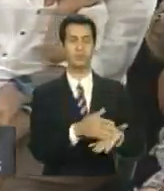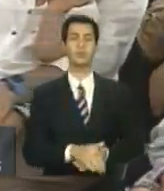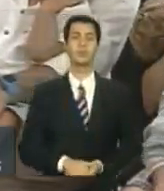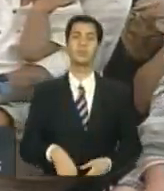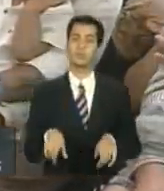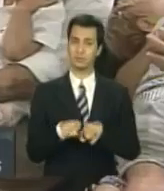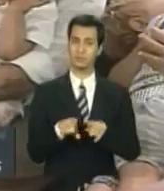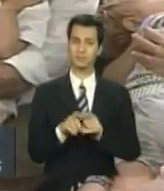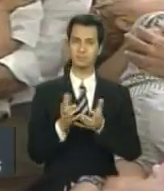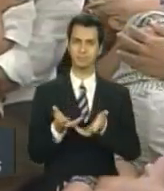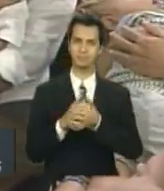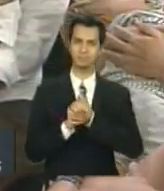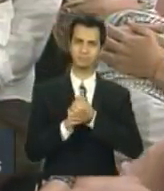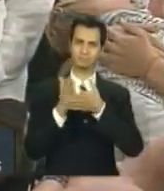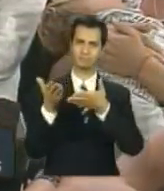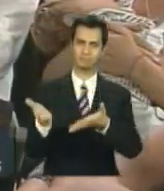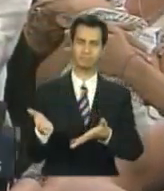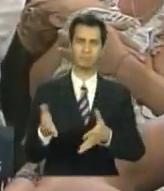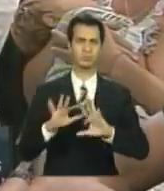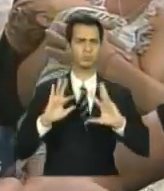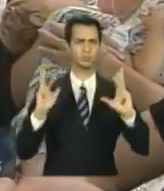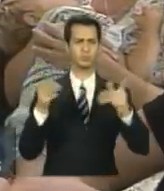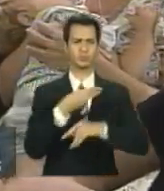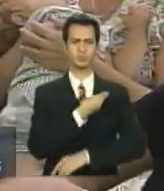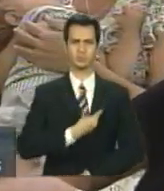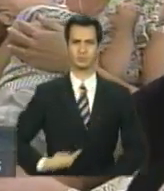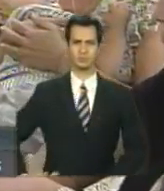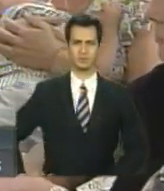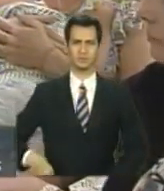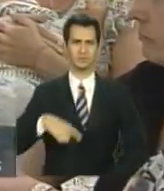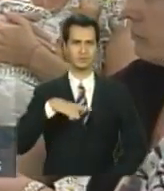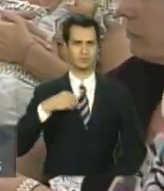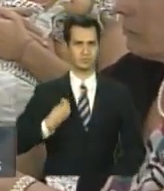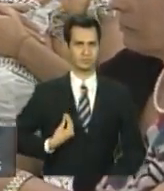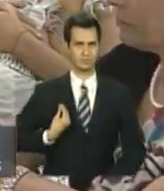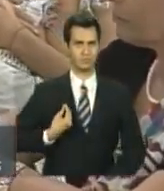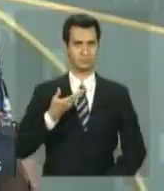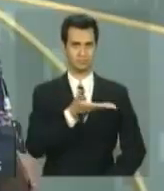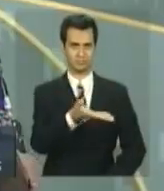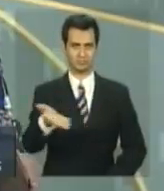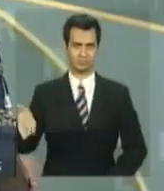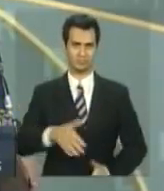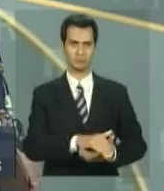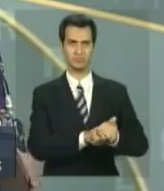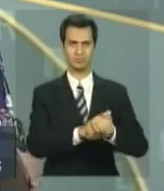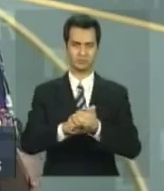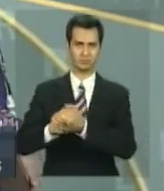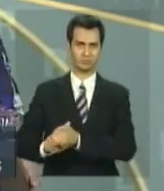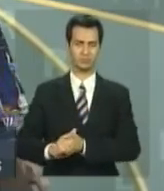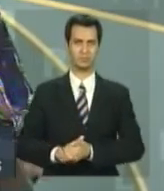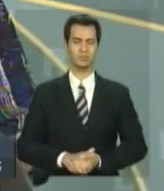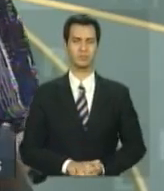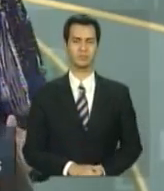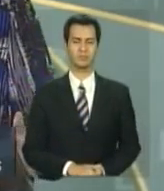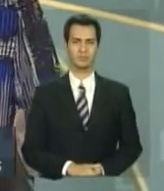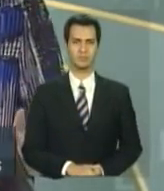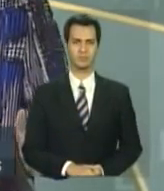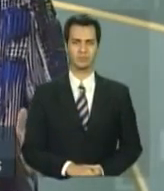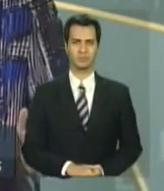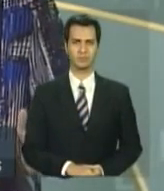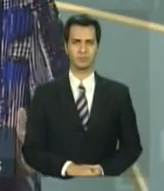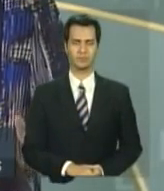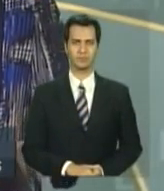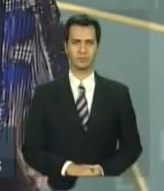também cumprimentar todos os ministros do governo, ministros e ministras de